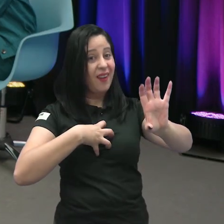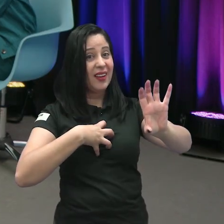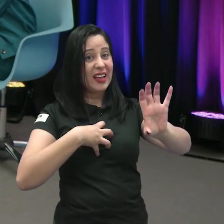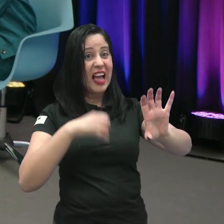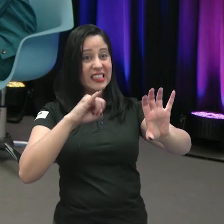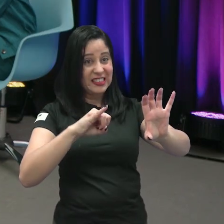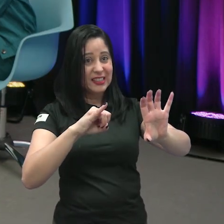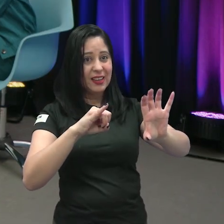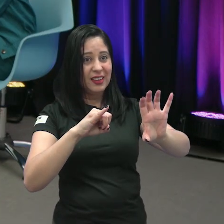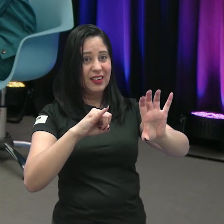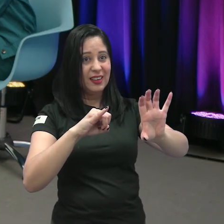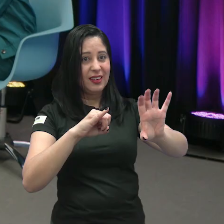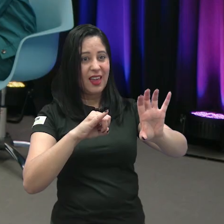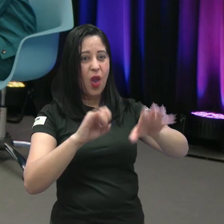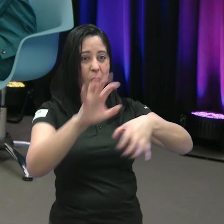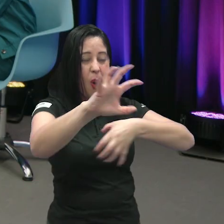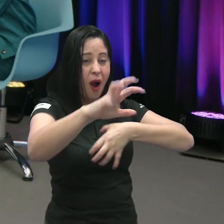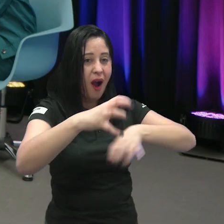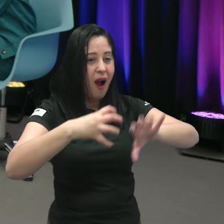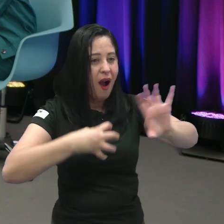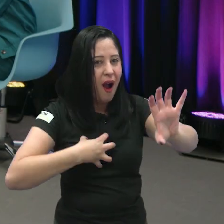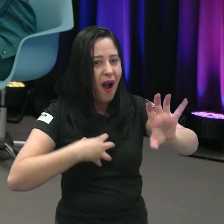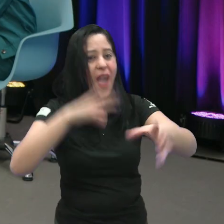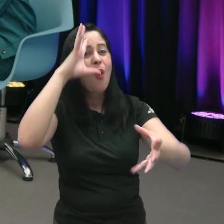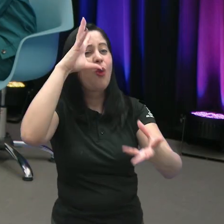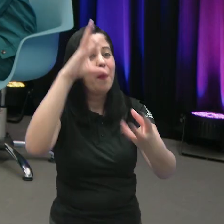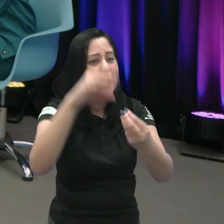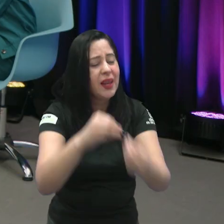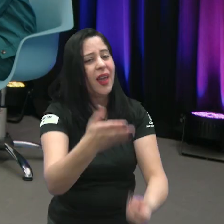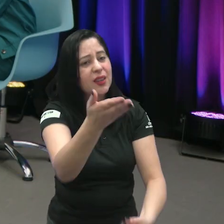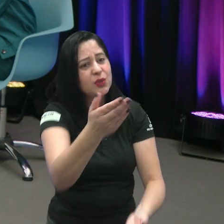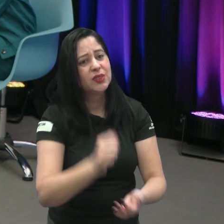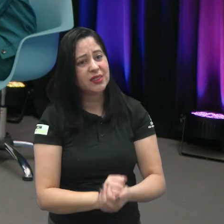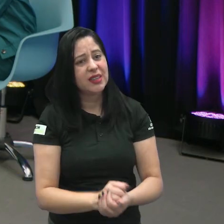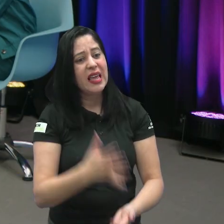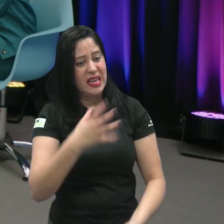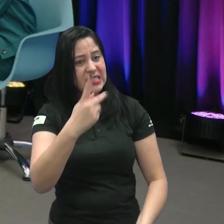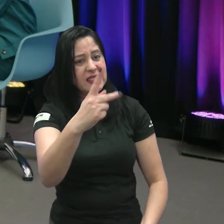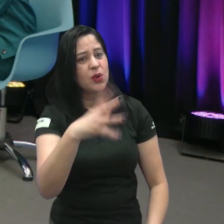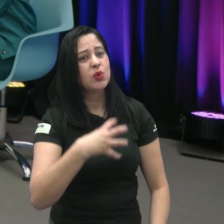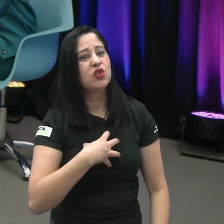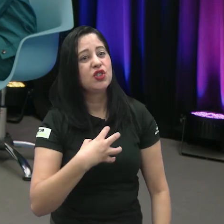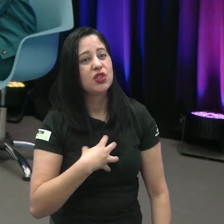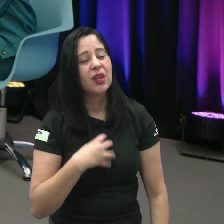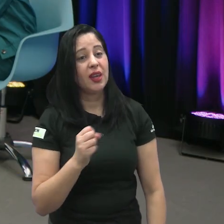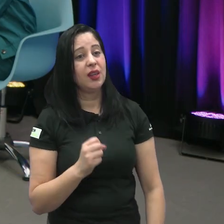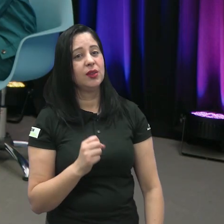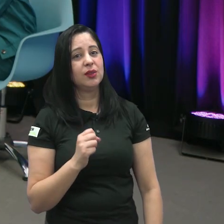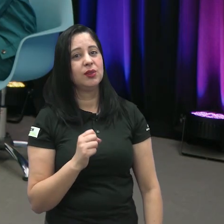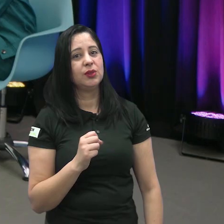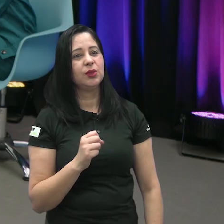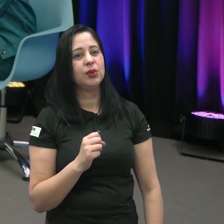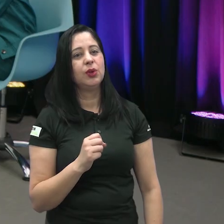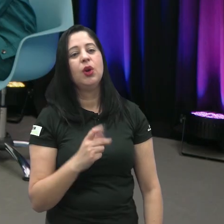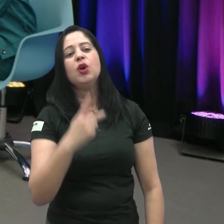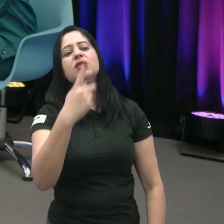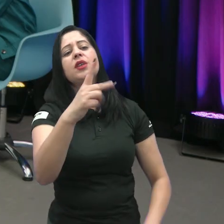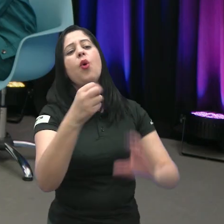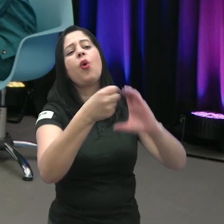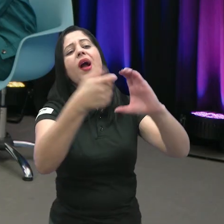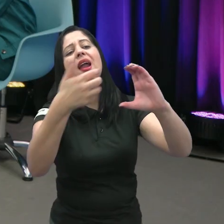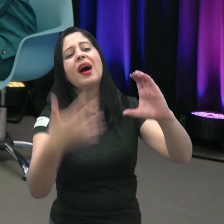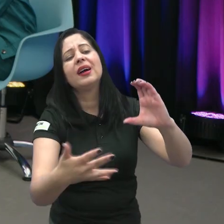ser empático com alguém, se você consegue compreender dentro do universo daquela pessoa o que ela está